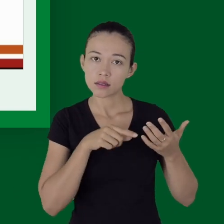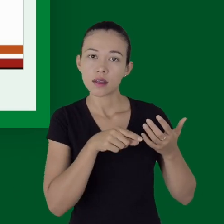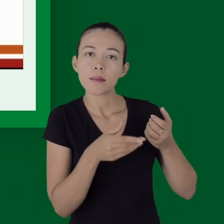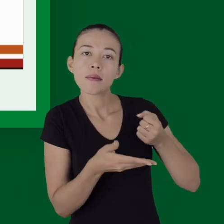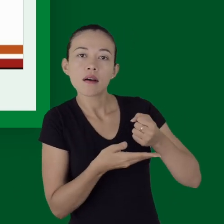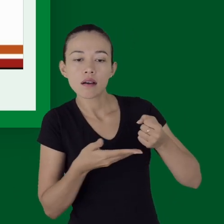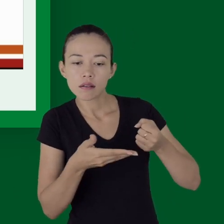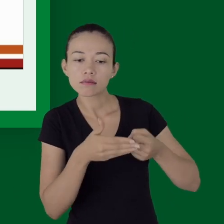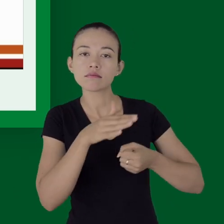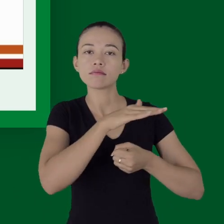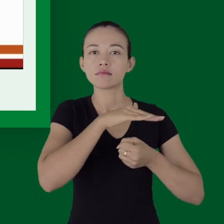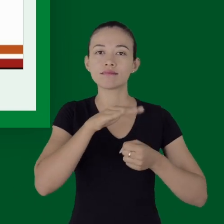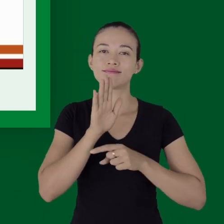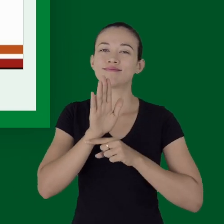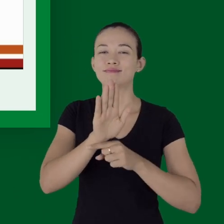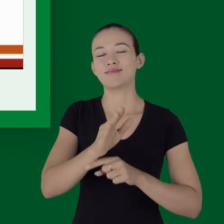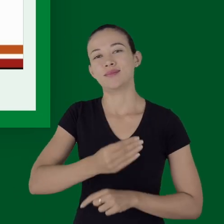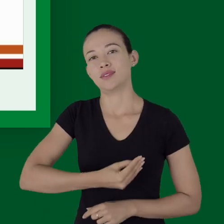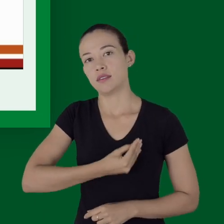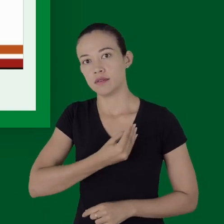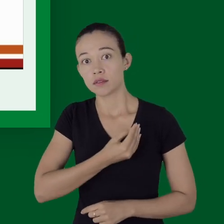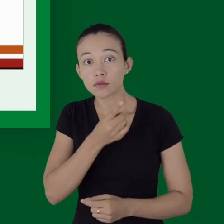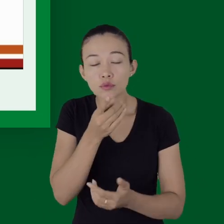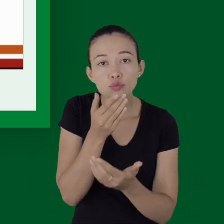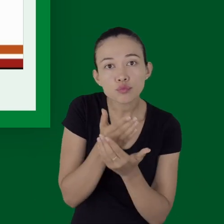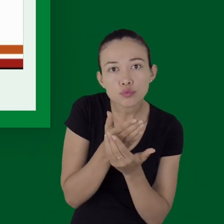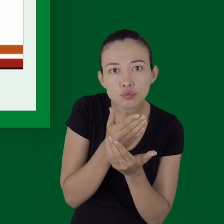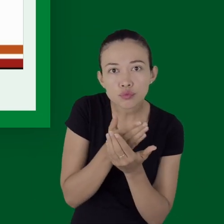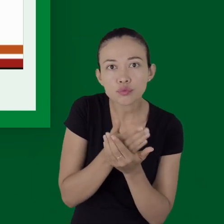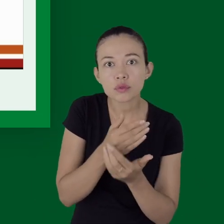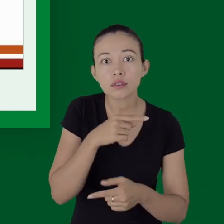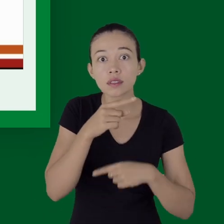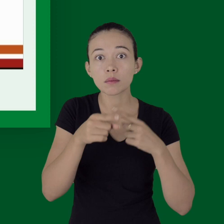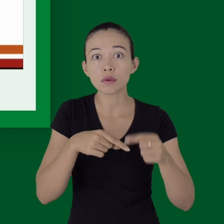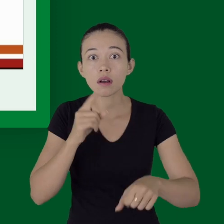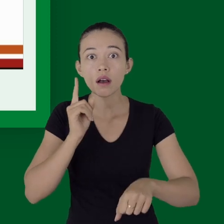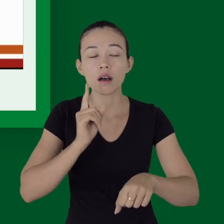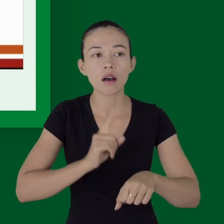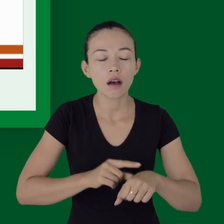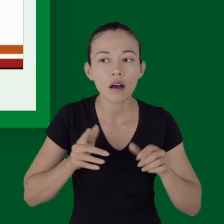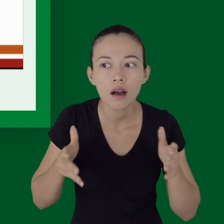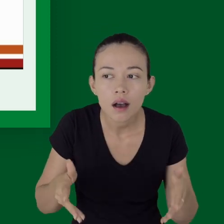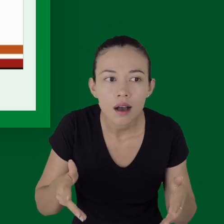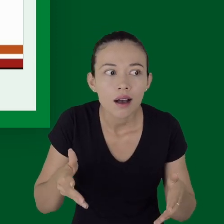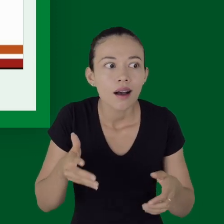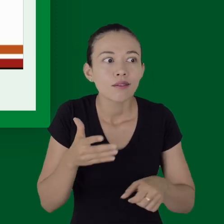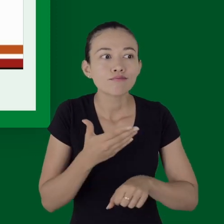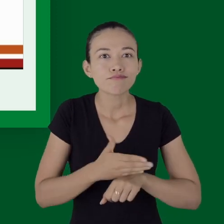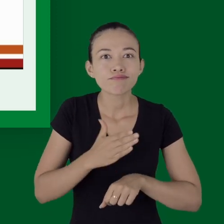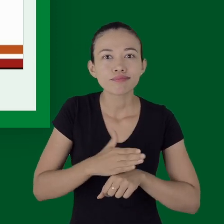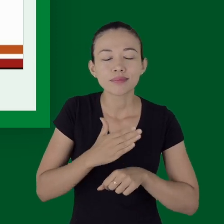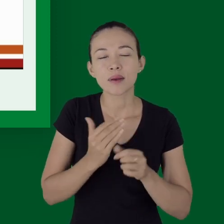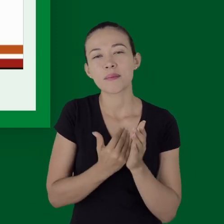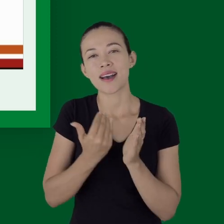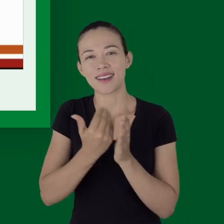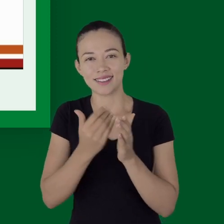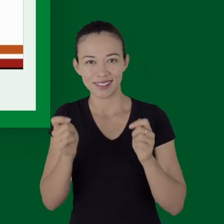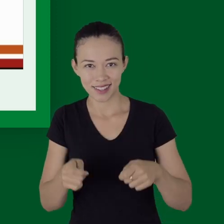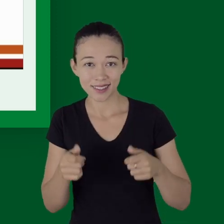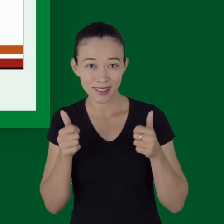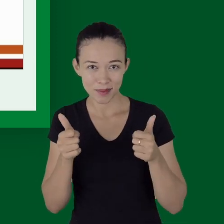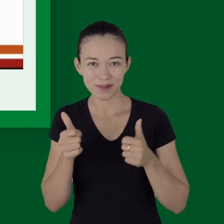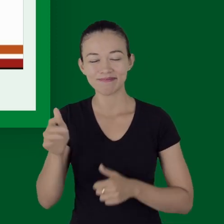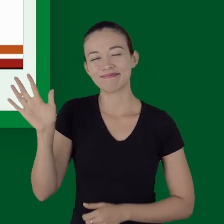de vida, e para chegar preparado na prática e poder colocar em prática tudo que a gente discutiu aqui, tá bom?